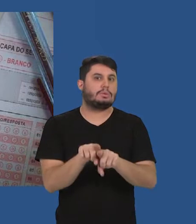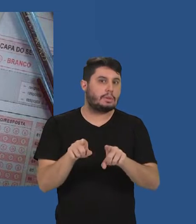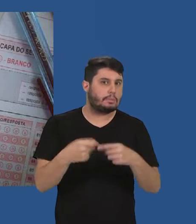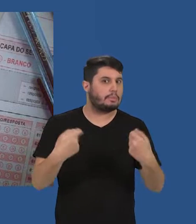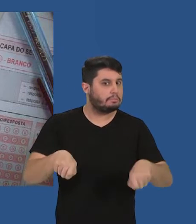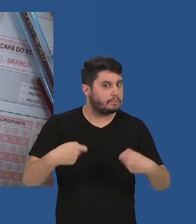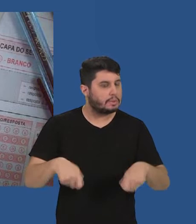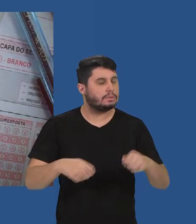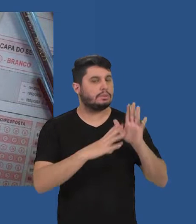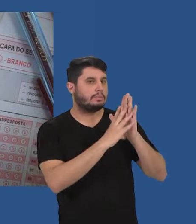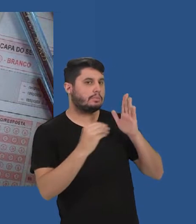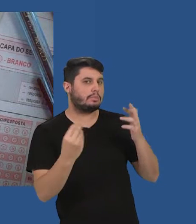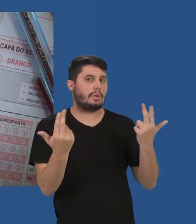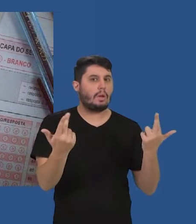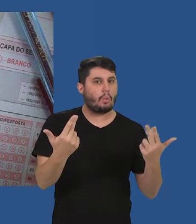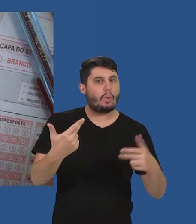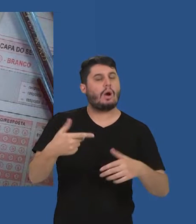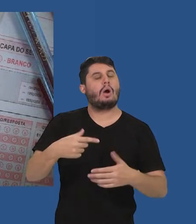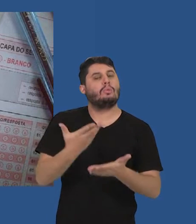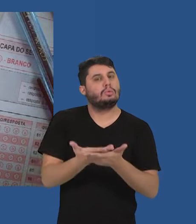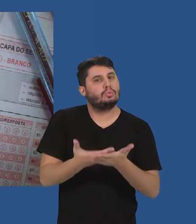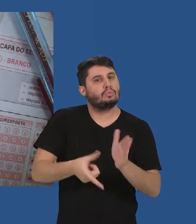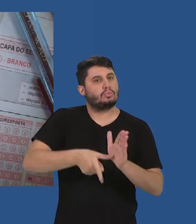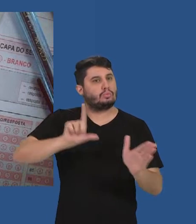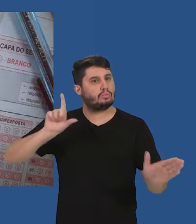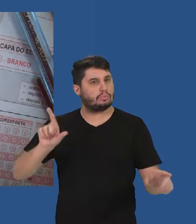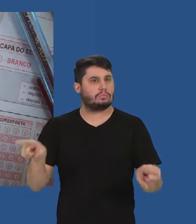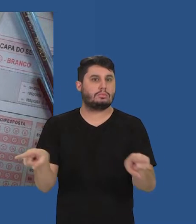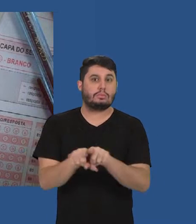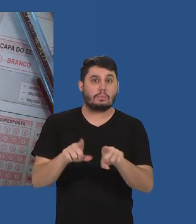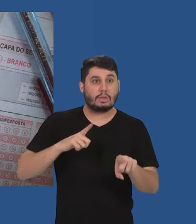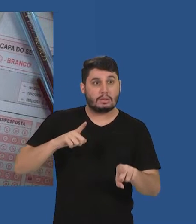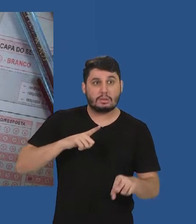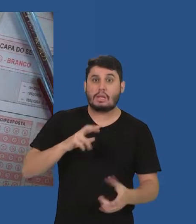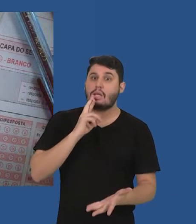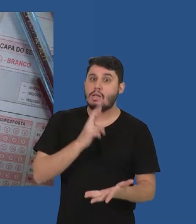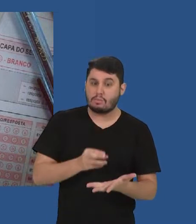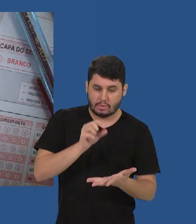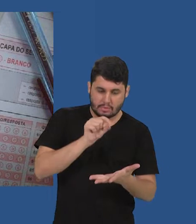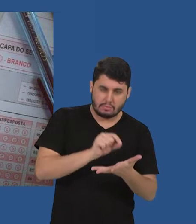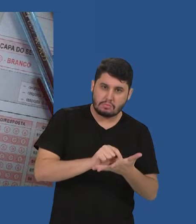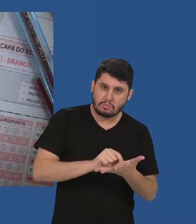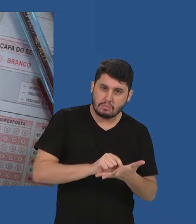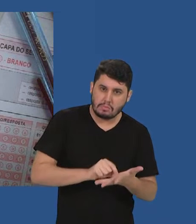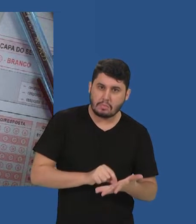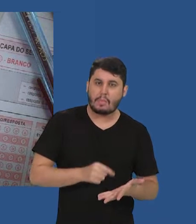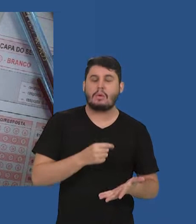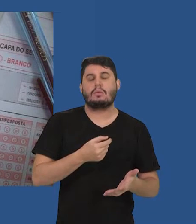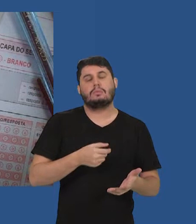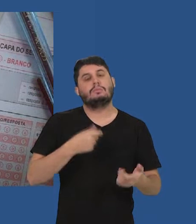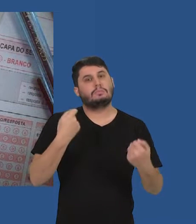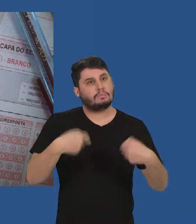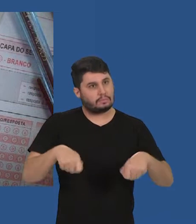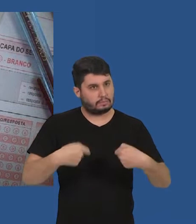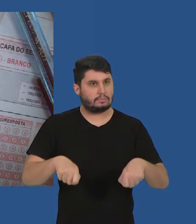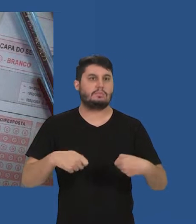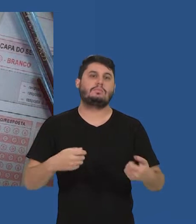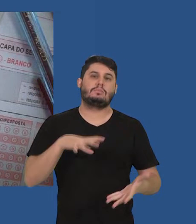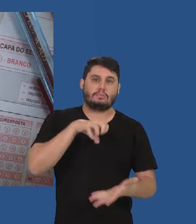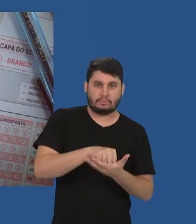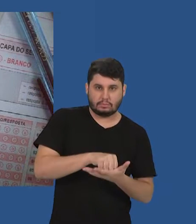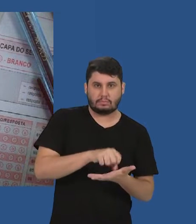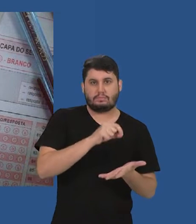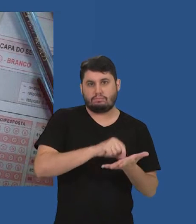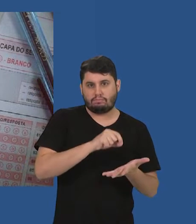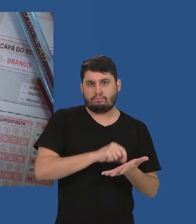trabalhar. Aqui embaixo é o gabarito e a gente também tem que se preparar para isso, né? Numa parte mais técnica que vocês vão ter a oportunidade de ver mais na frente. As questões,